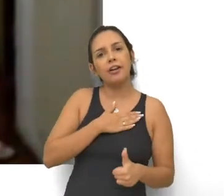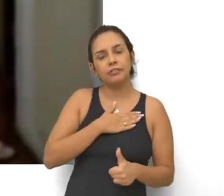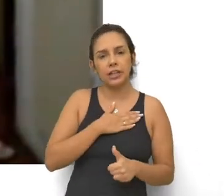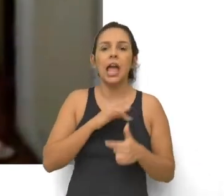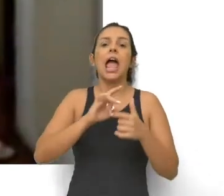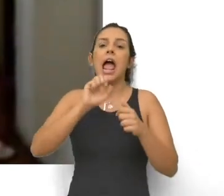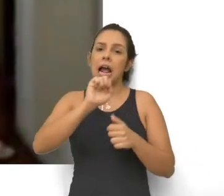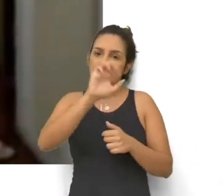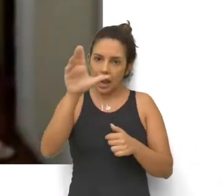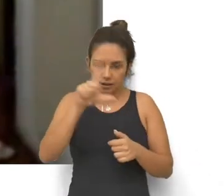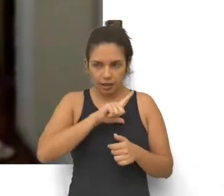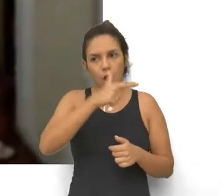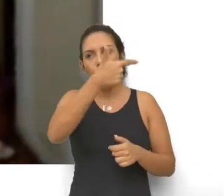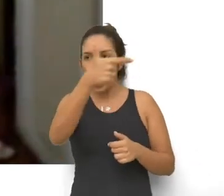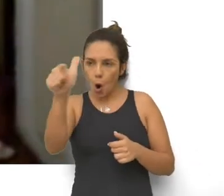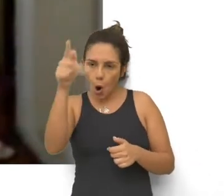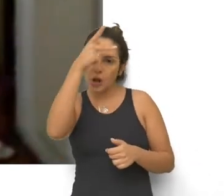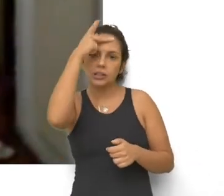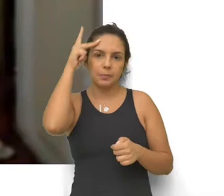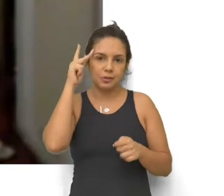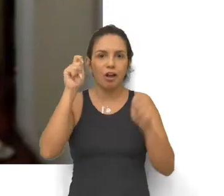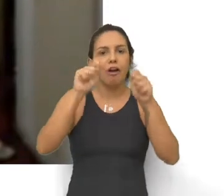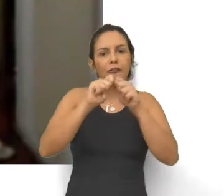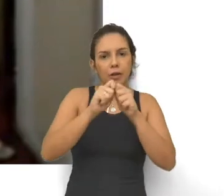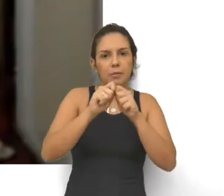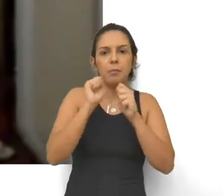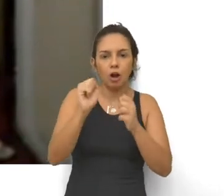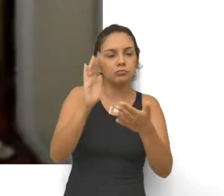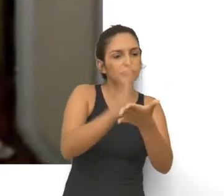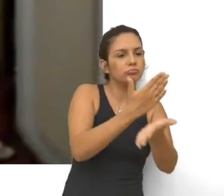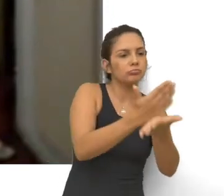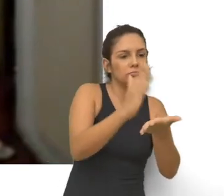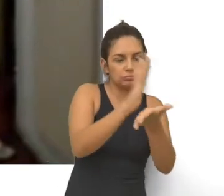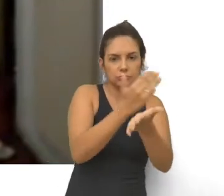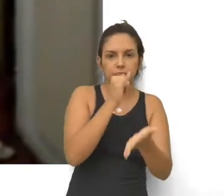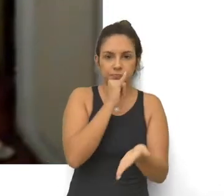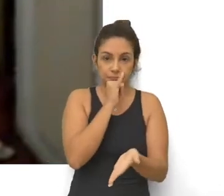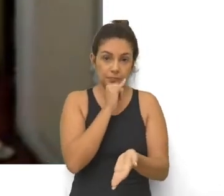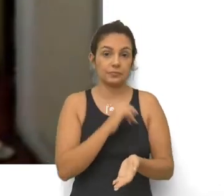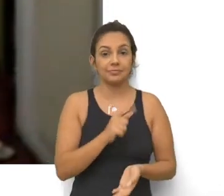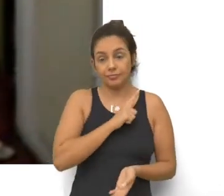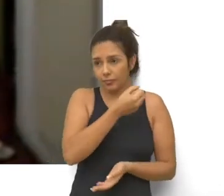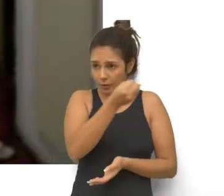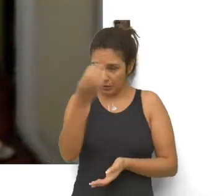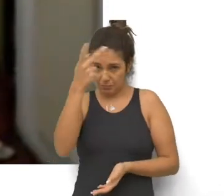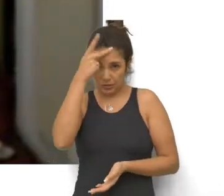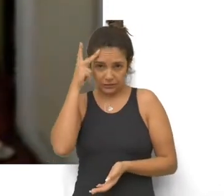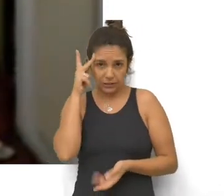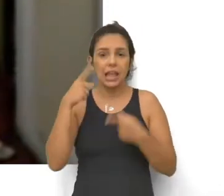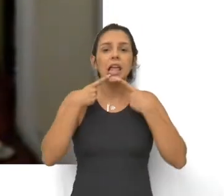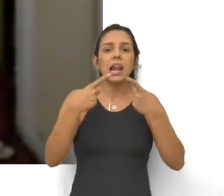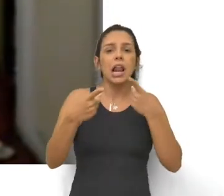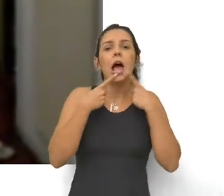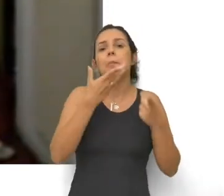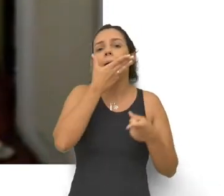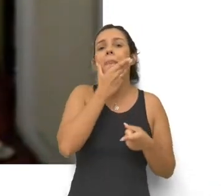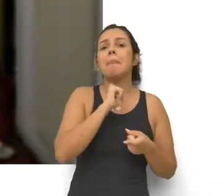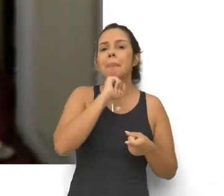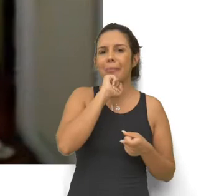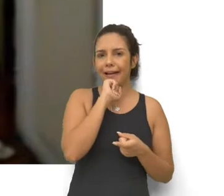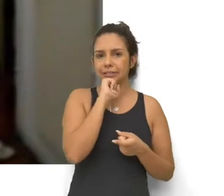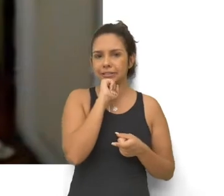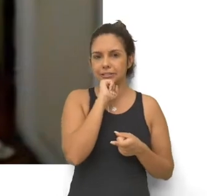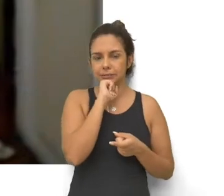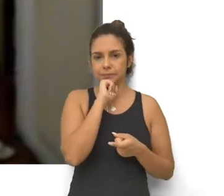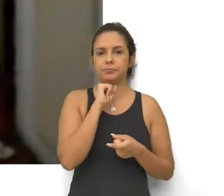existe, né? Claro, muita gente na clínica se queixa dos pais, por exemplo. E nem todo